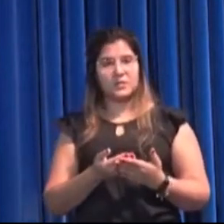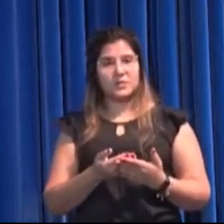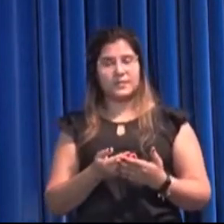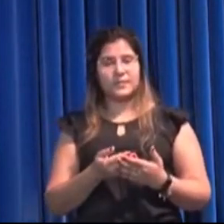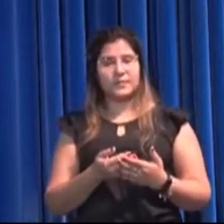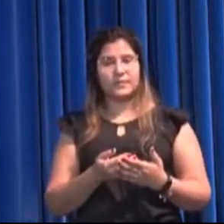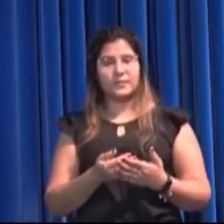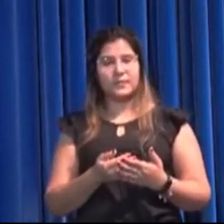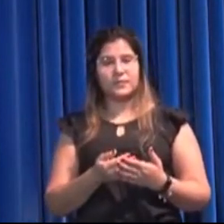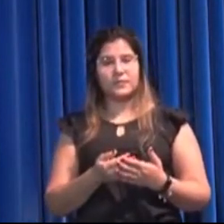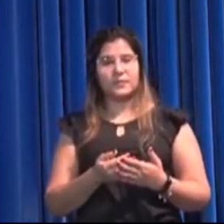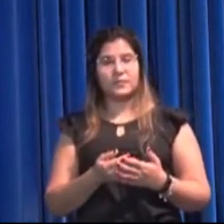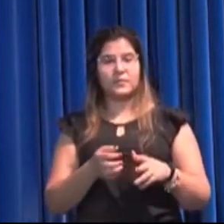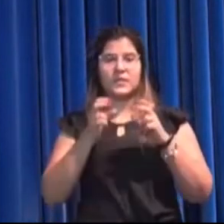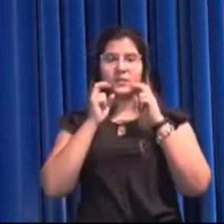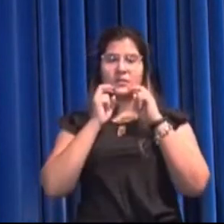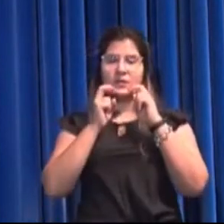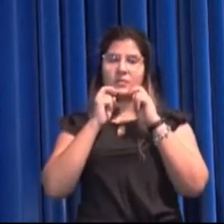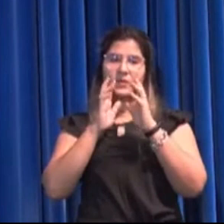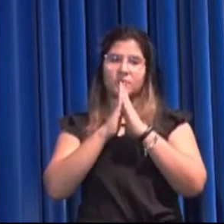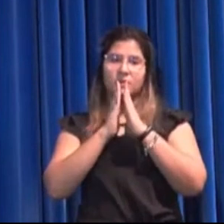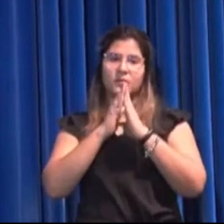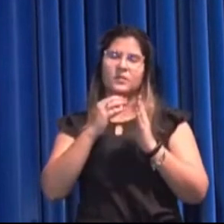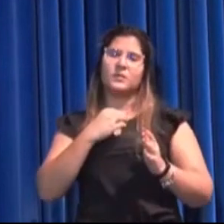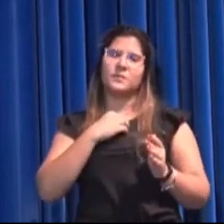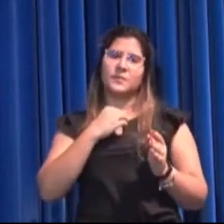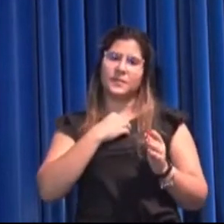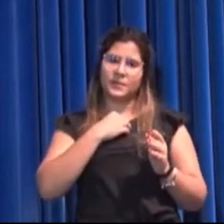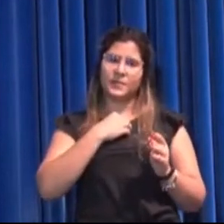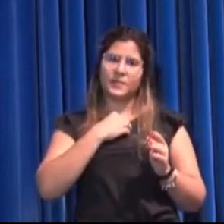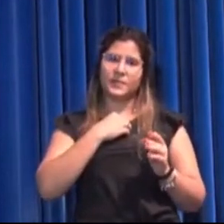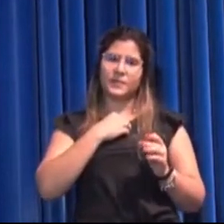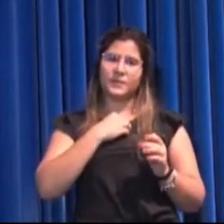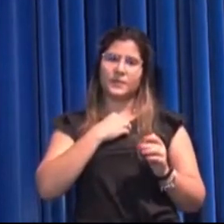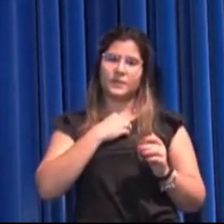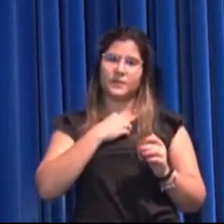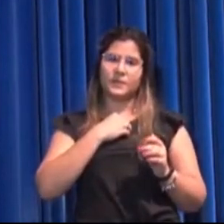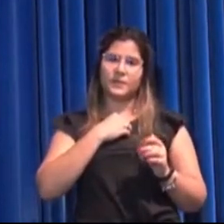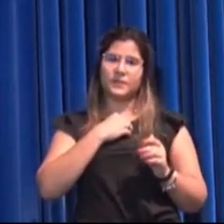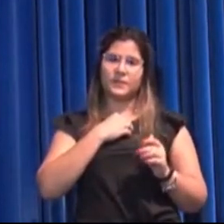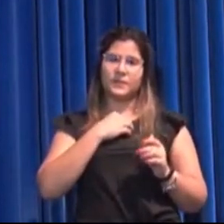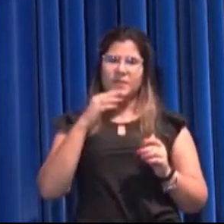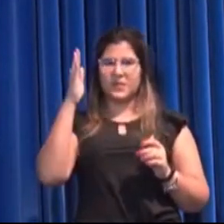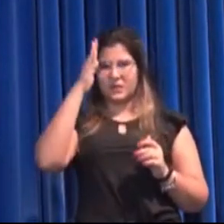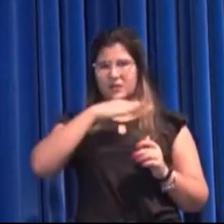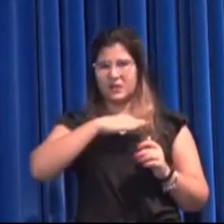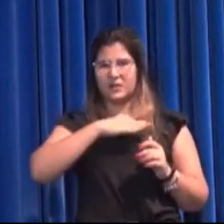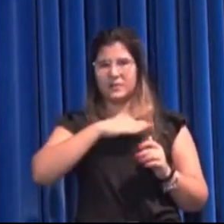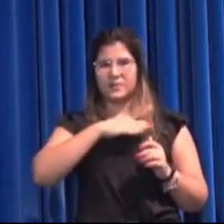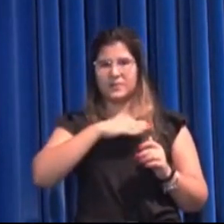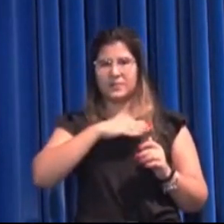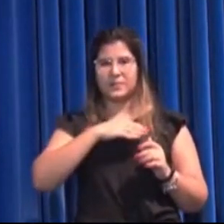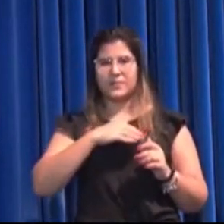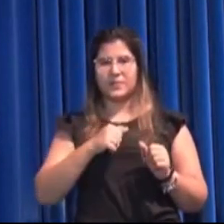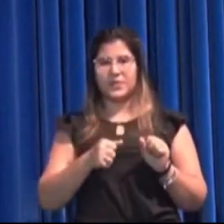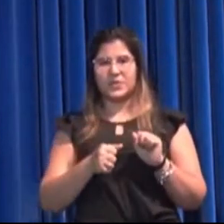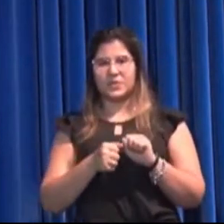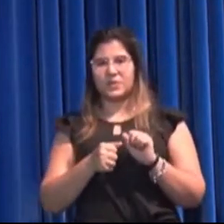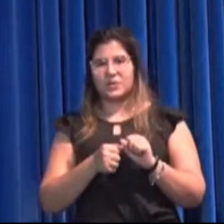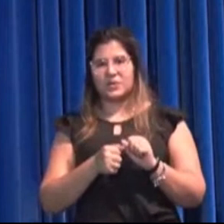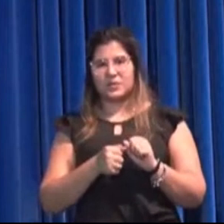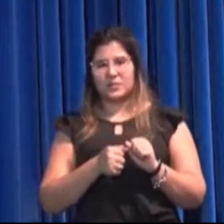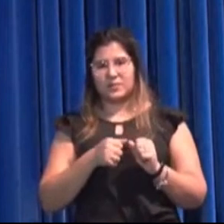te suplicarem, dizendo: pecamos, e perversamente procedemos, e cometemos